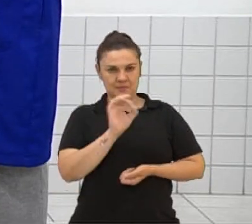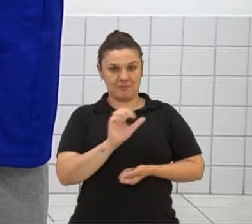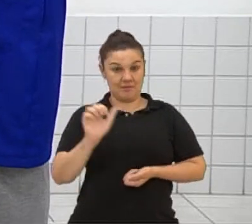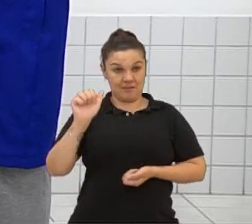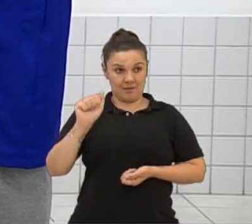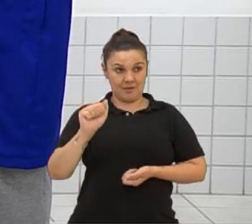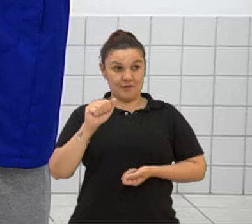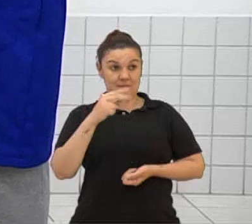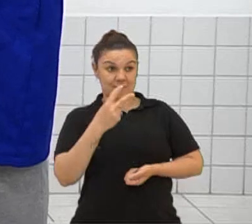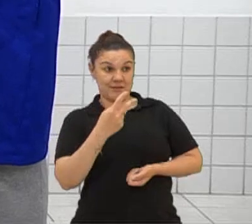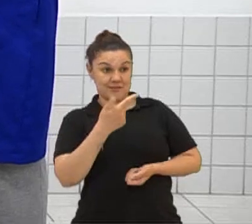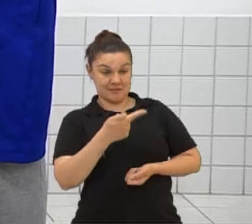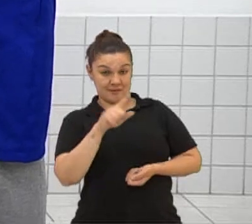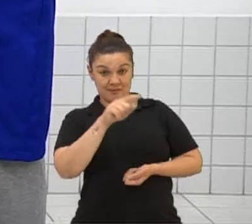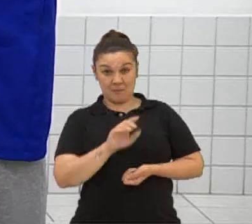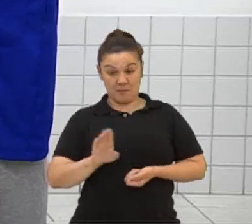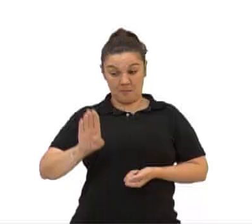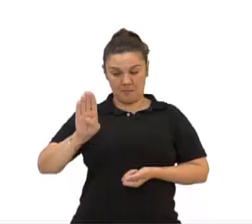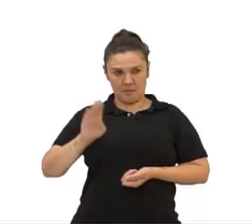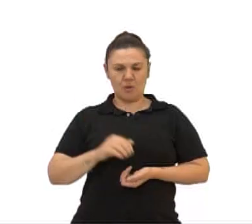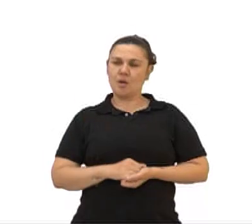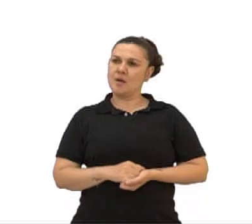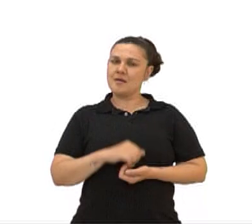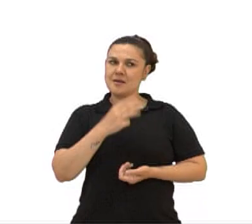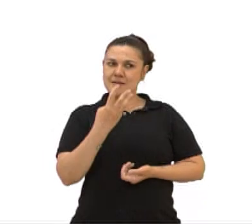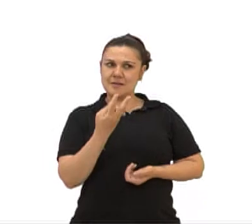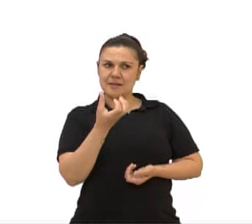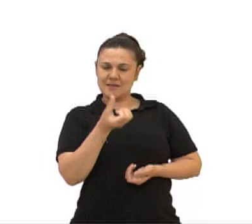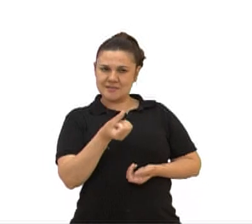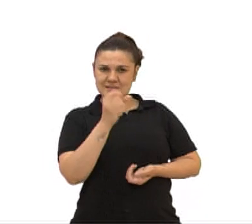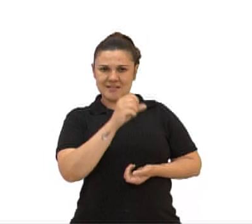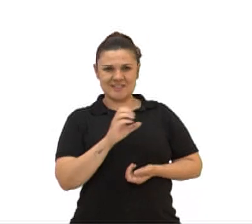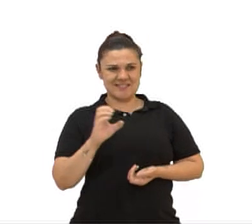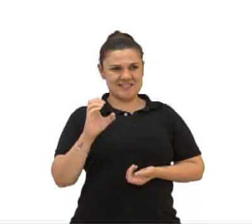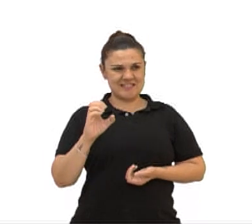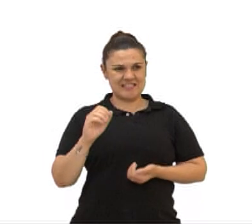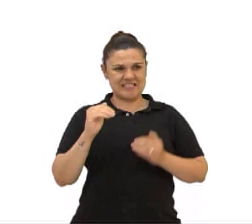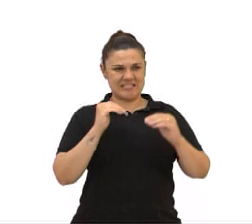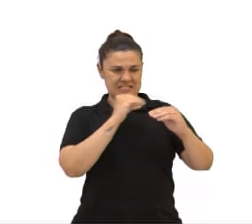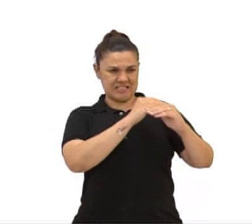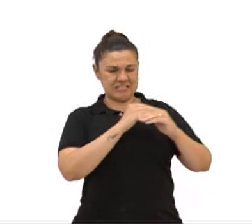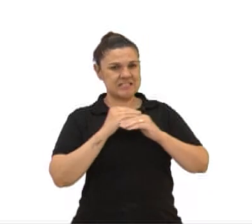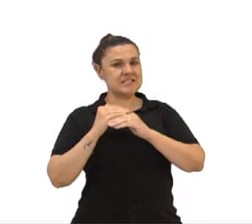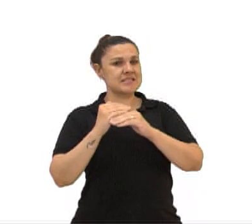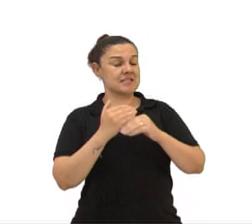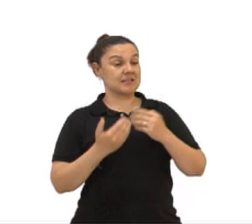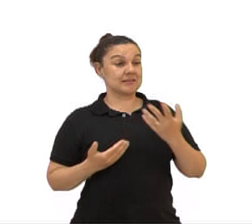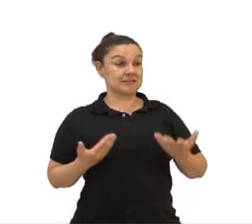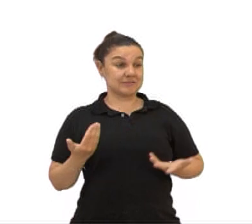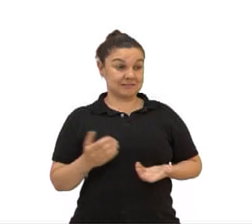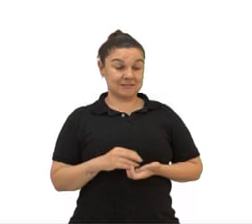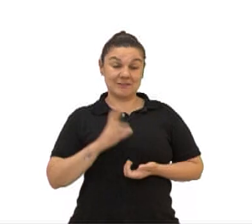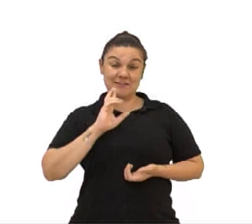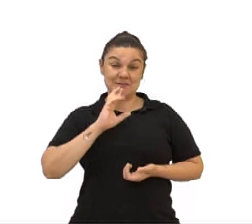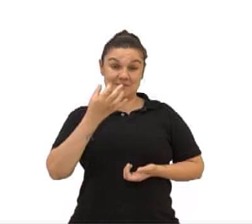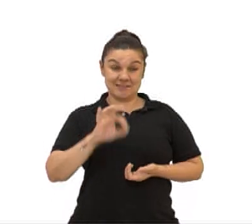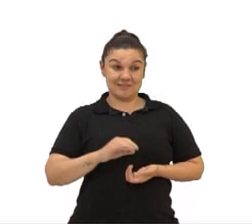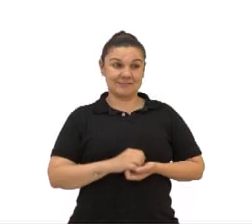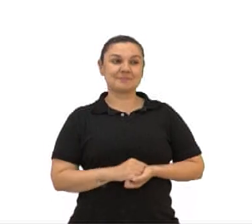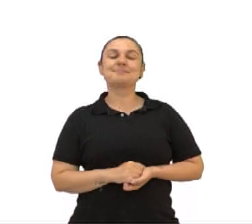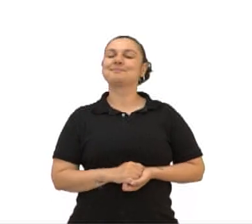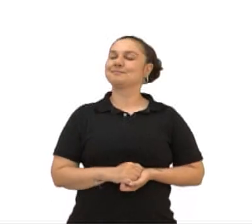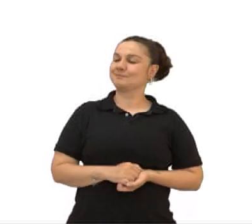A, 27% falou que é B e 36% falou que é C. Então, ficou bem dividido. E vamos ver quem